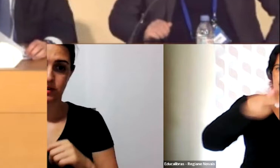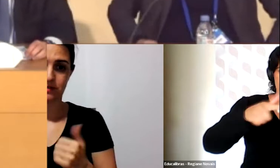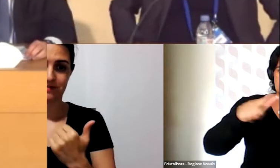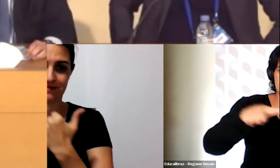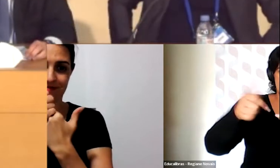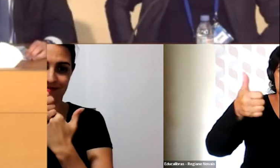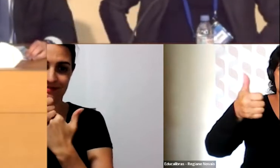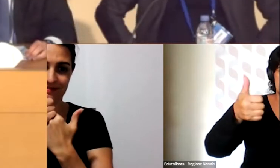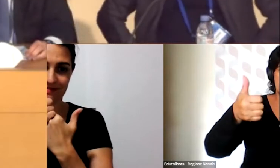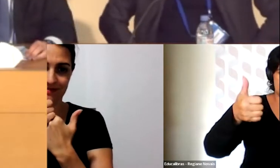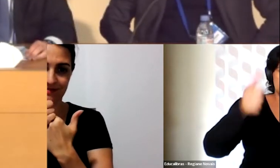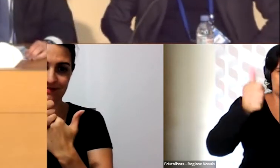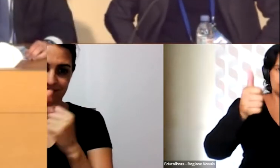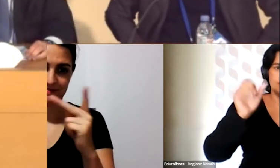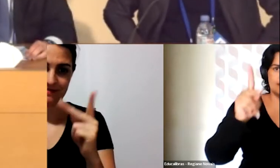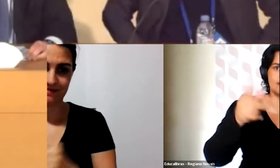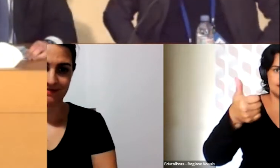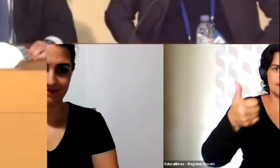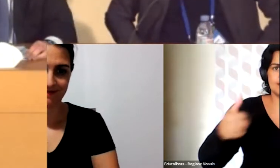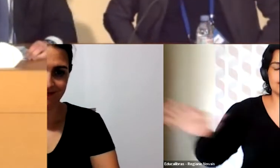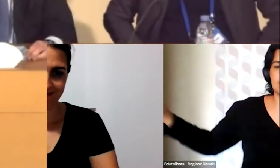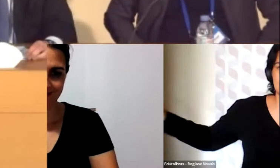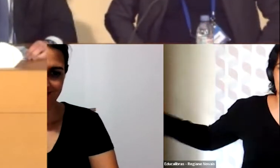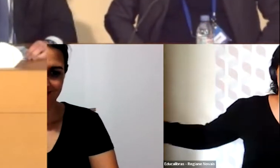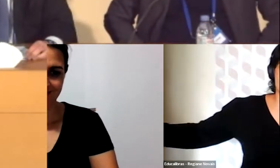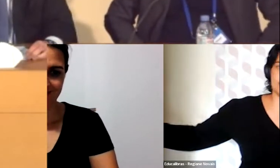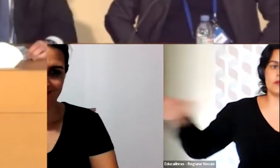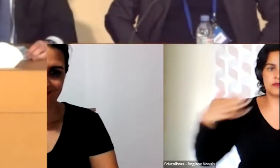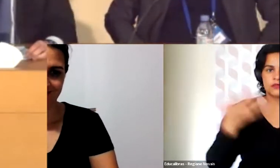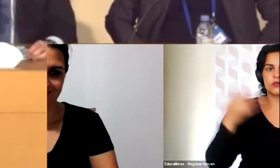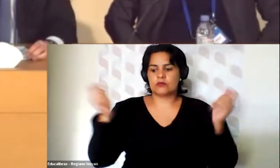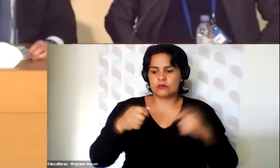Depois diz, a questão do debate sobre a adesão,